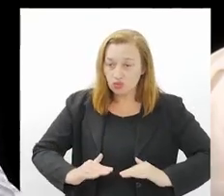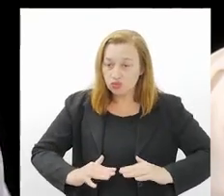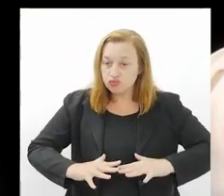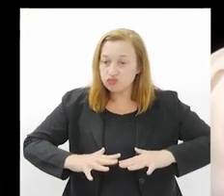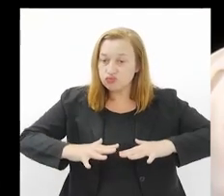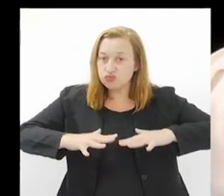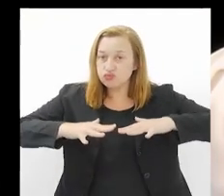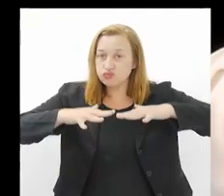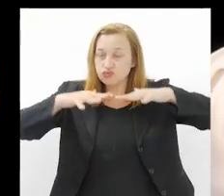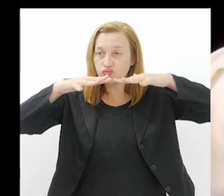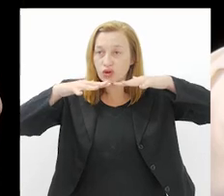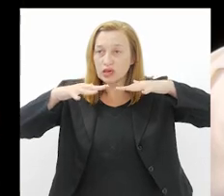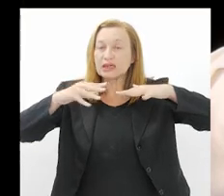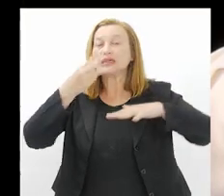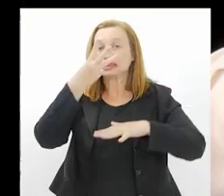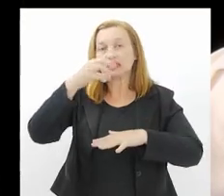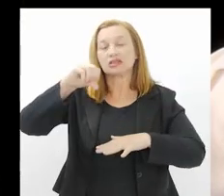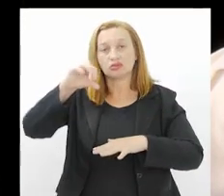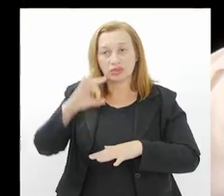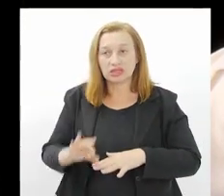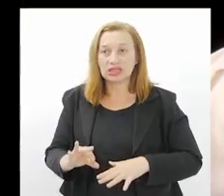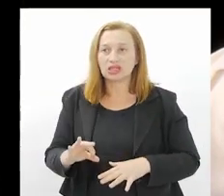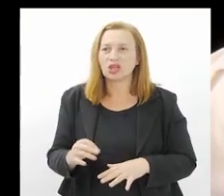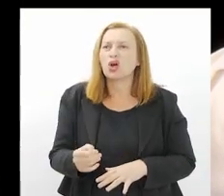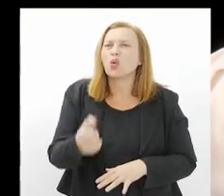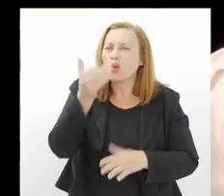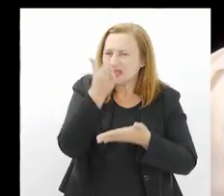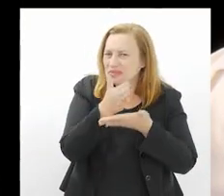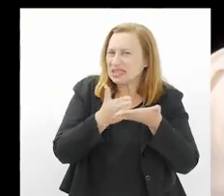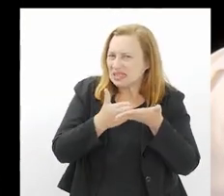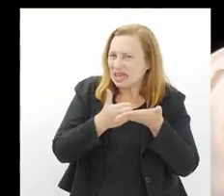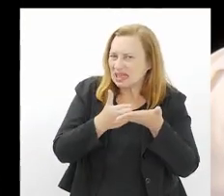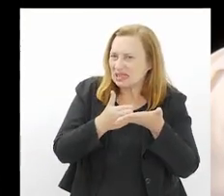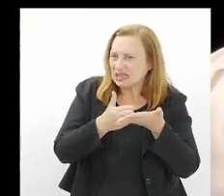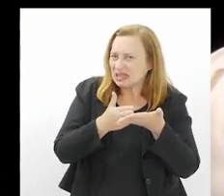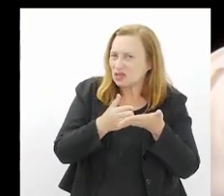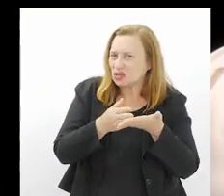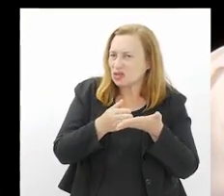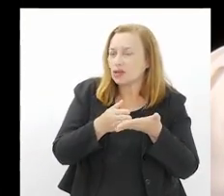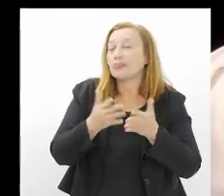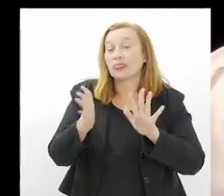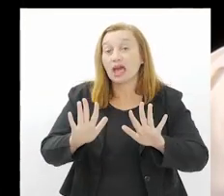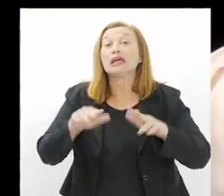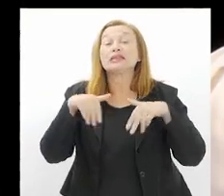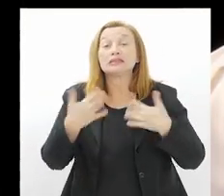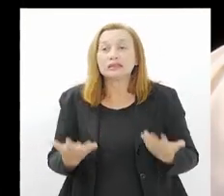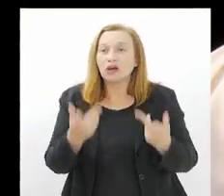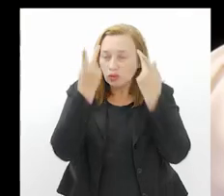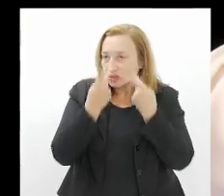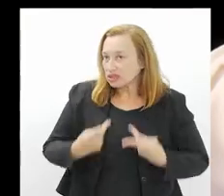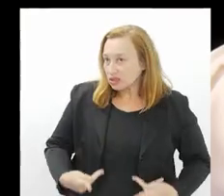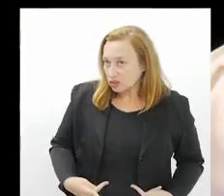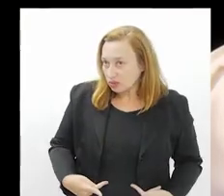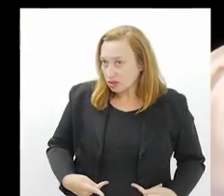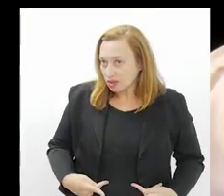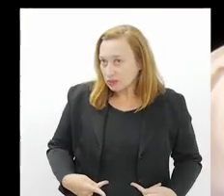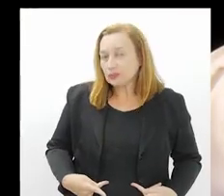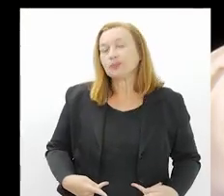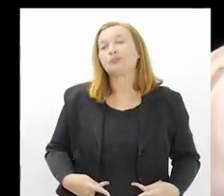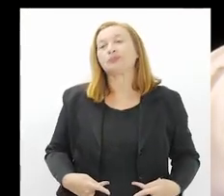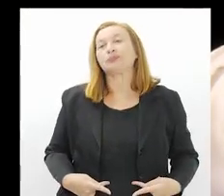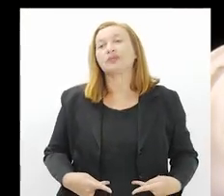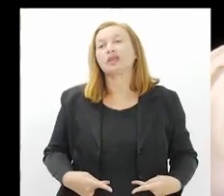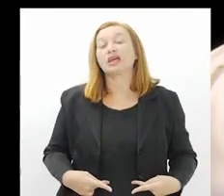do nível do mar. Né? 39%. Quase metade. Então, o que, que acontece? Então, um pouquinho. O ser humano, indiretamente,